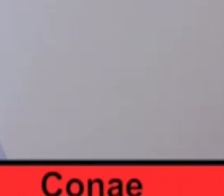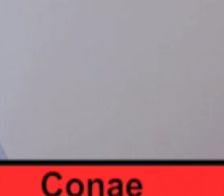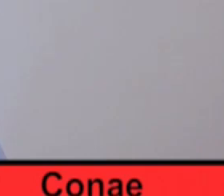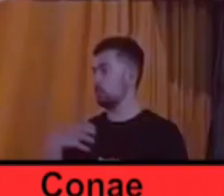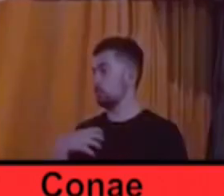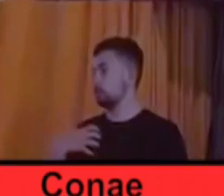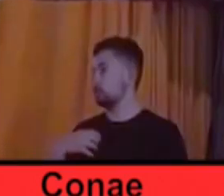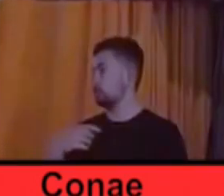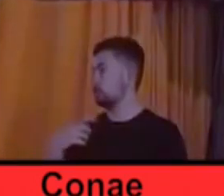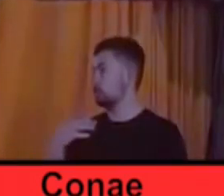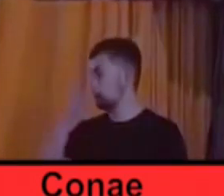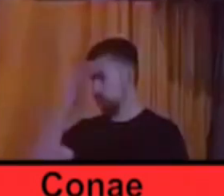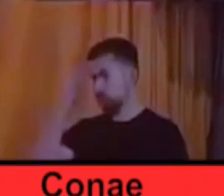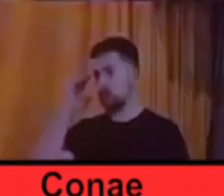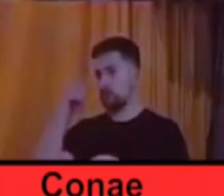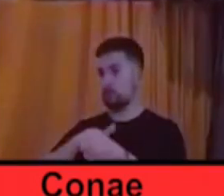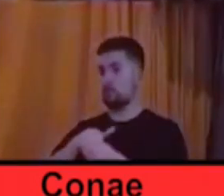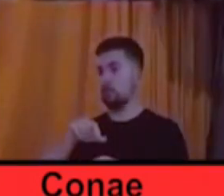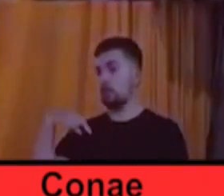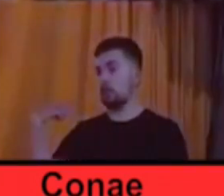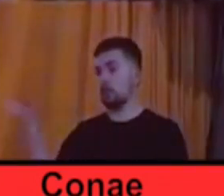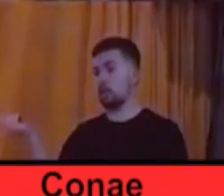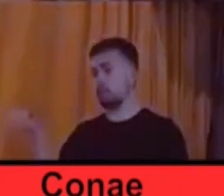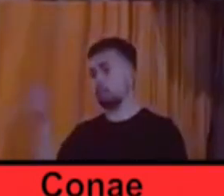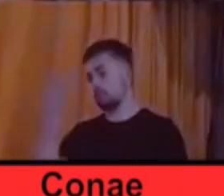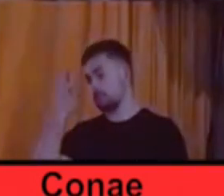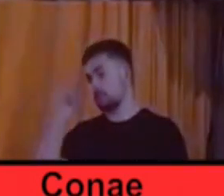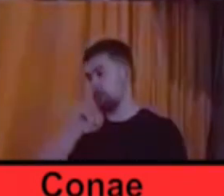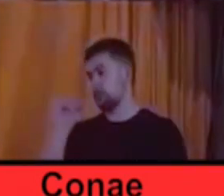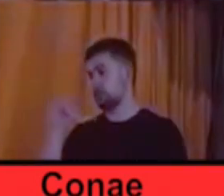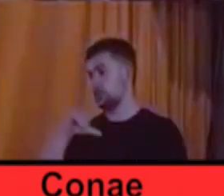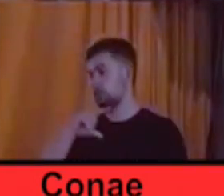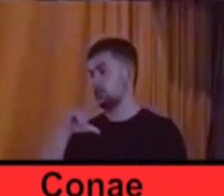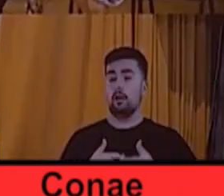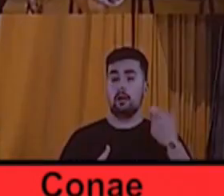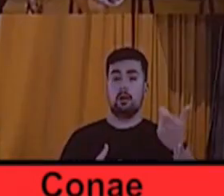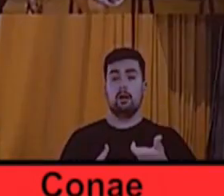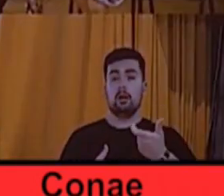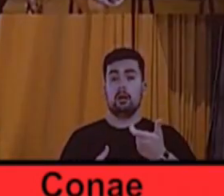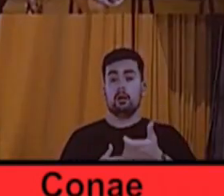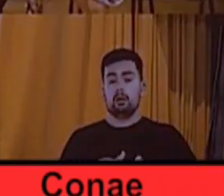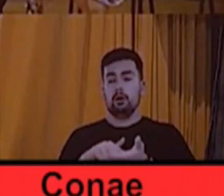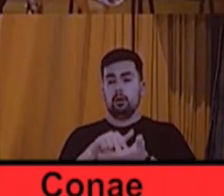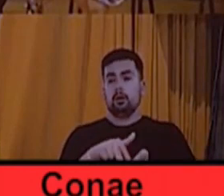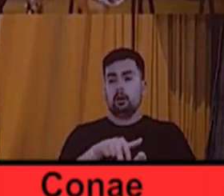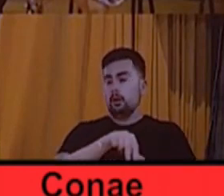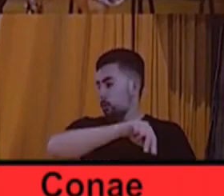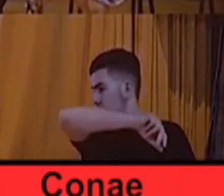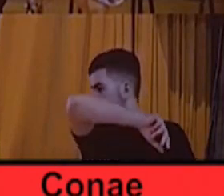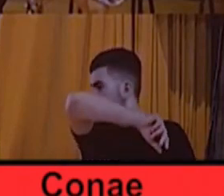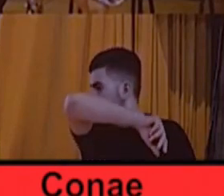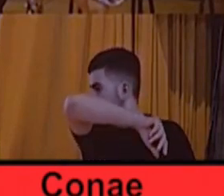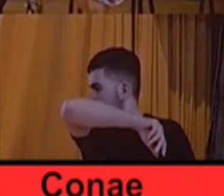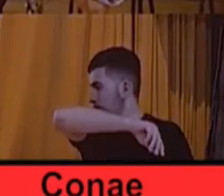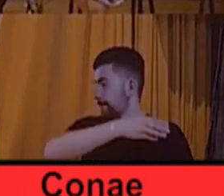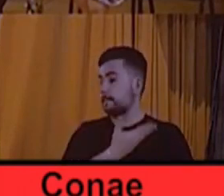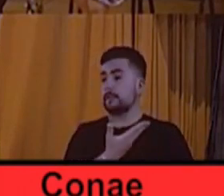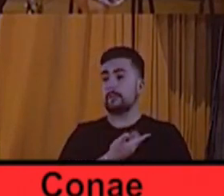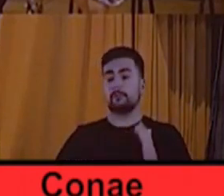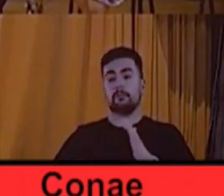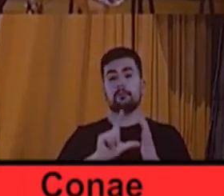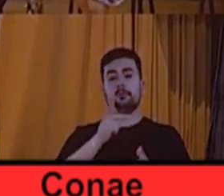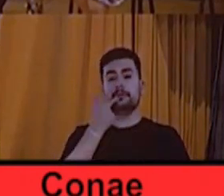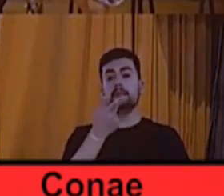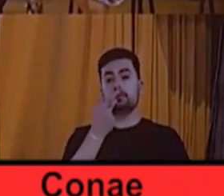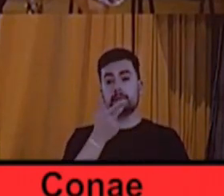de Educação. Após a realização das etapas municipais e regionais, as propostas foram debatidas e encaminhadas para o encontro estadual, de